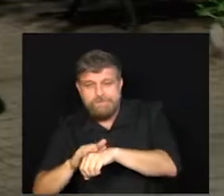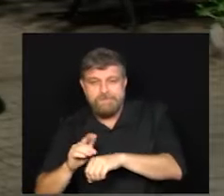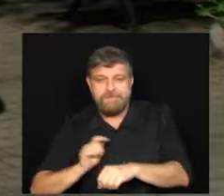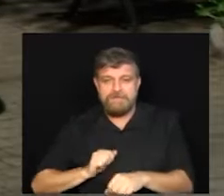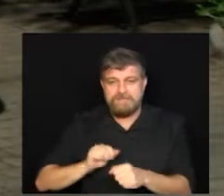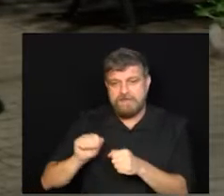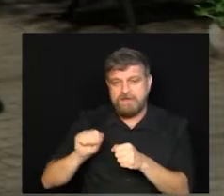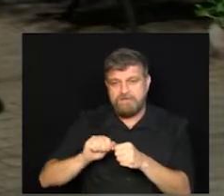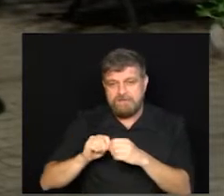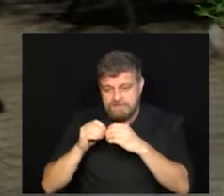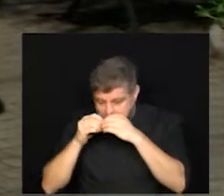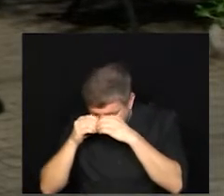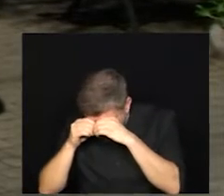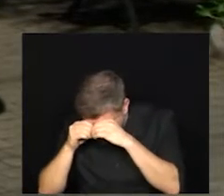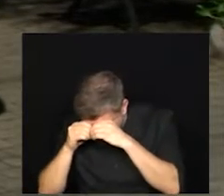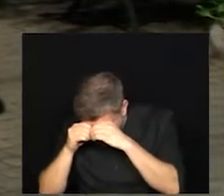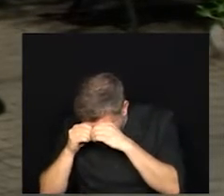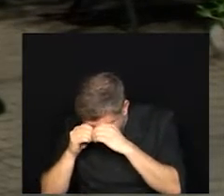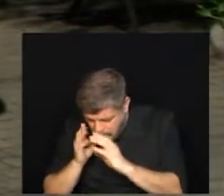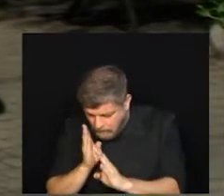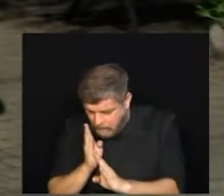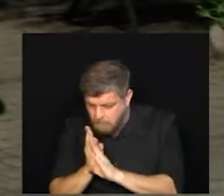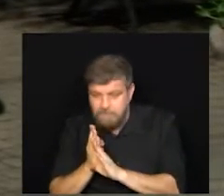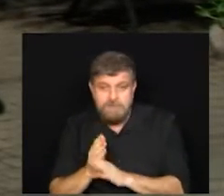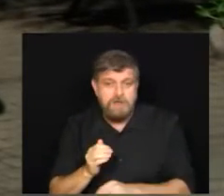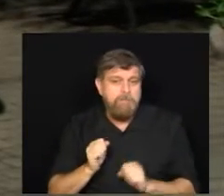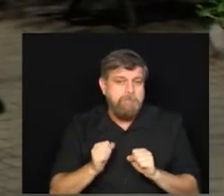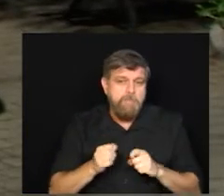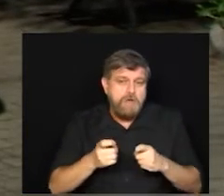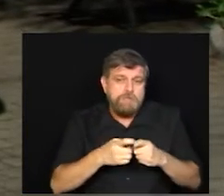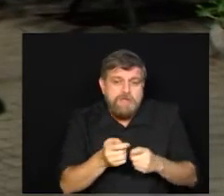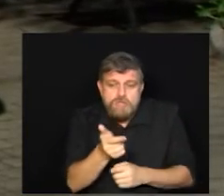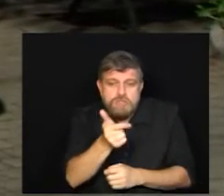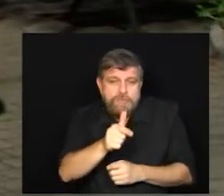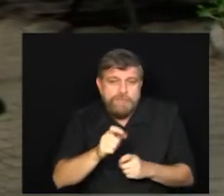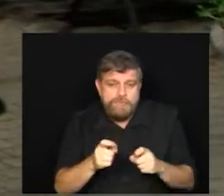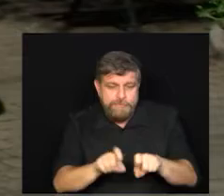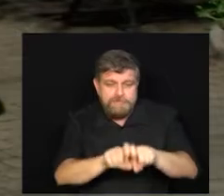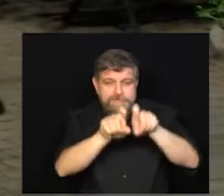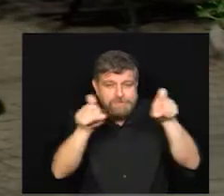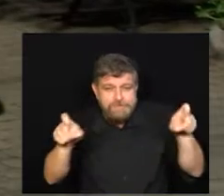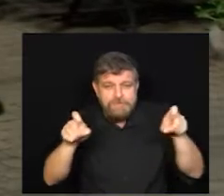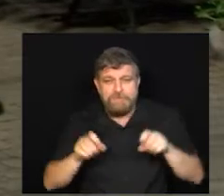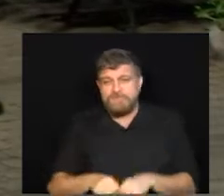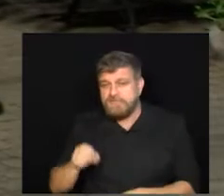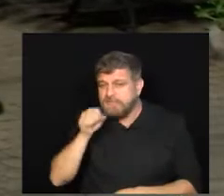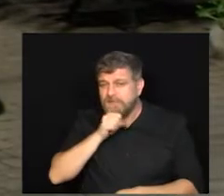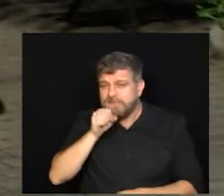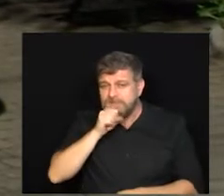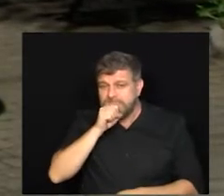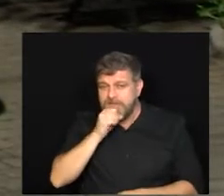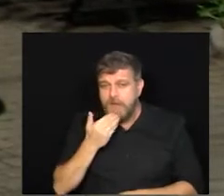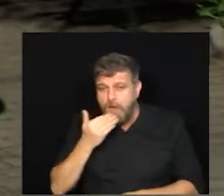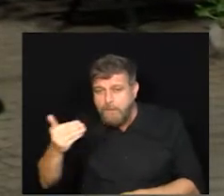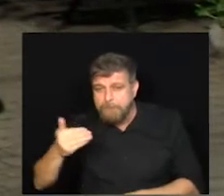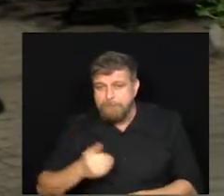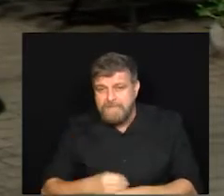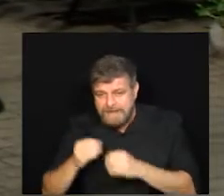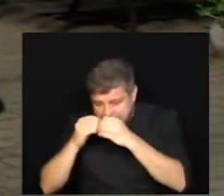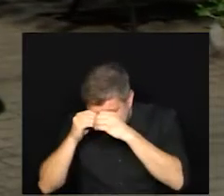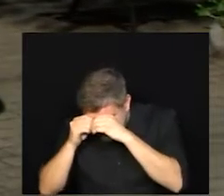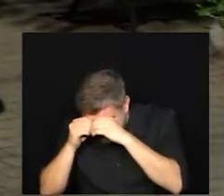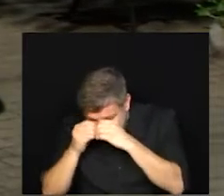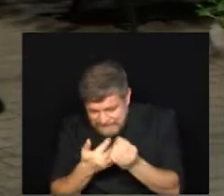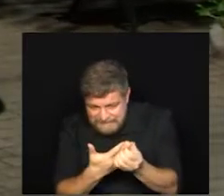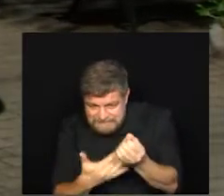rotina, com algum médico, às vezes o ginecologista, o geriatra, no caso das pessoas com um pouco mais de idade. O hemograma vem com algumas alterações, que às vezes